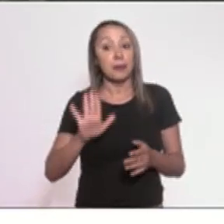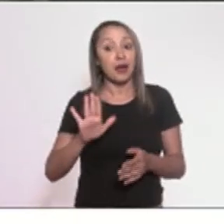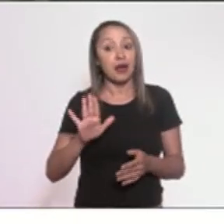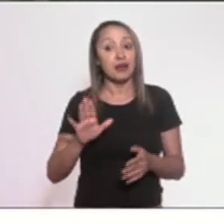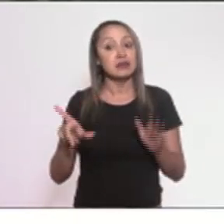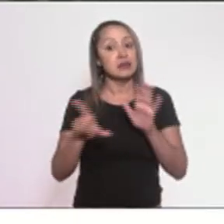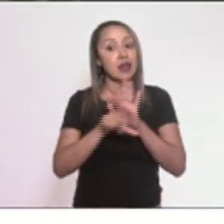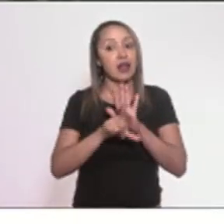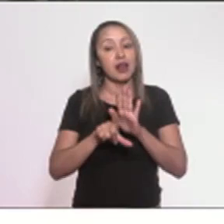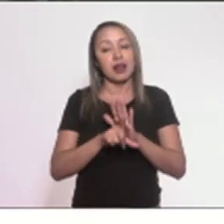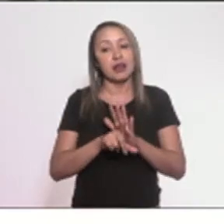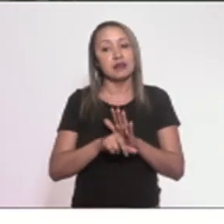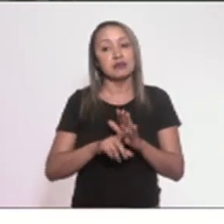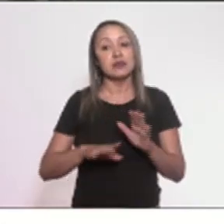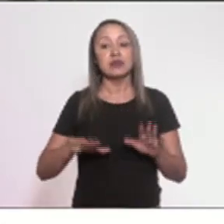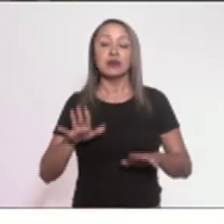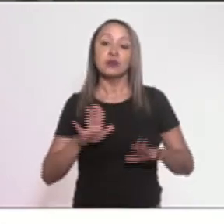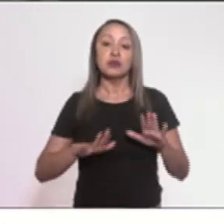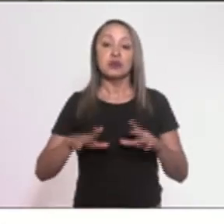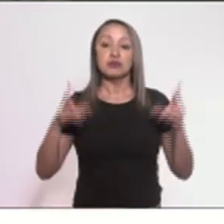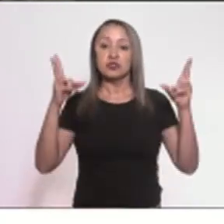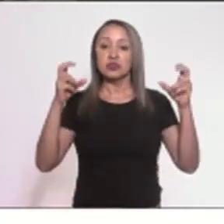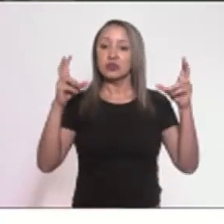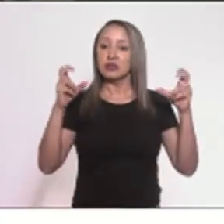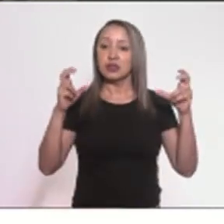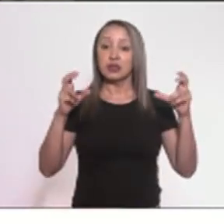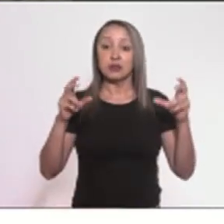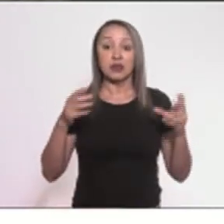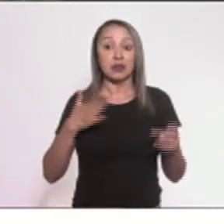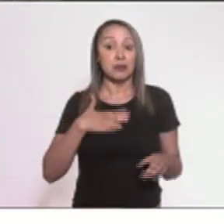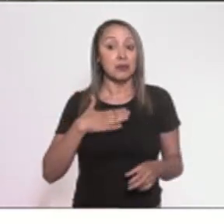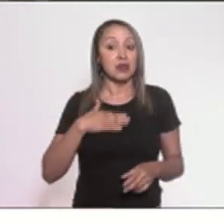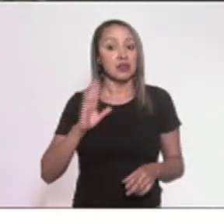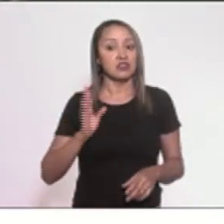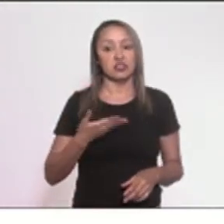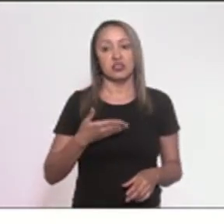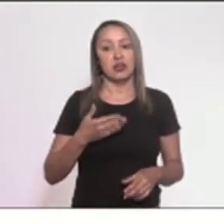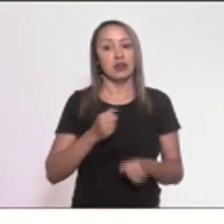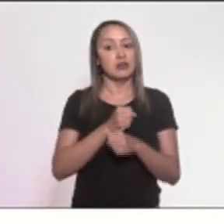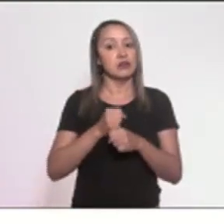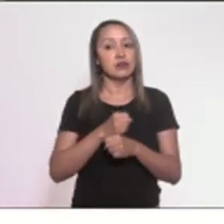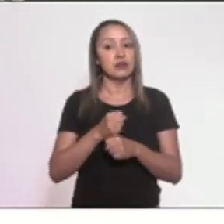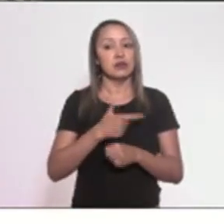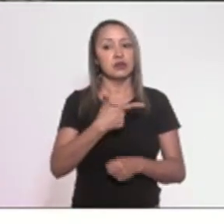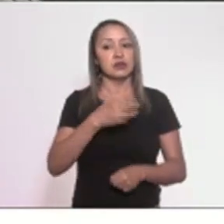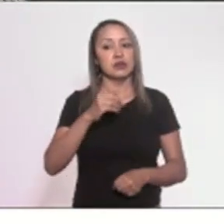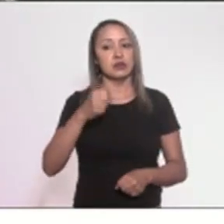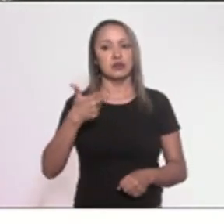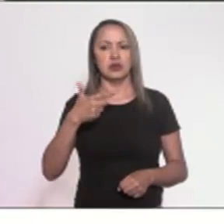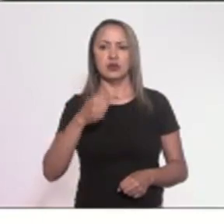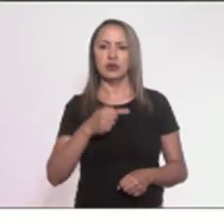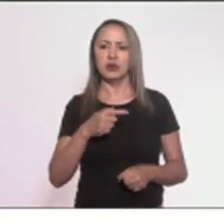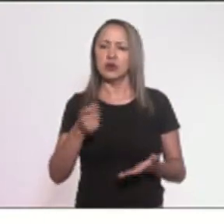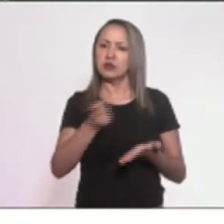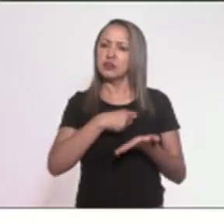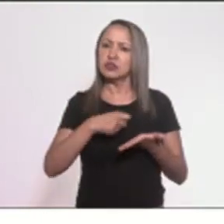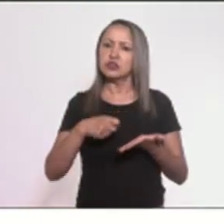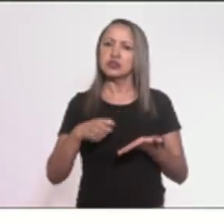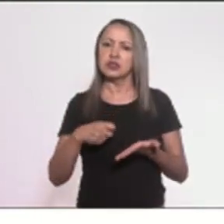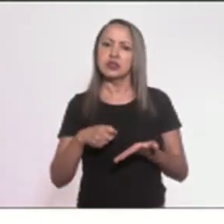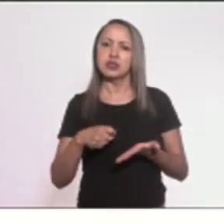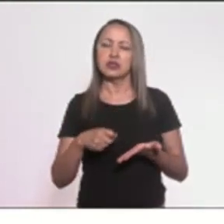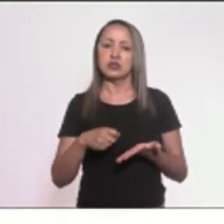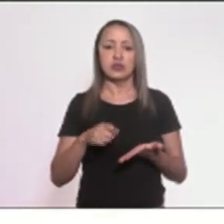de um tema que já foi tratado numa lei minha, que é de 2017. Quando eu faço por escrito o requerimento, eu